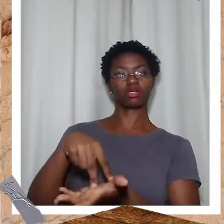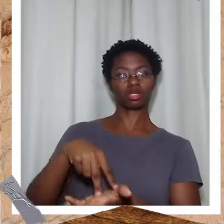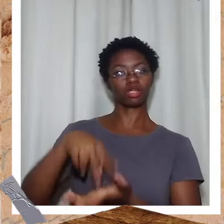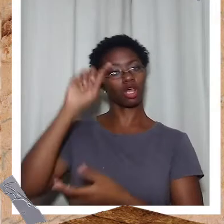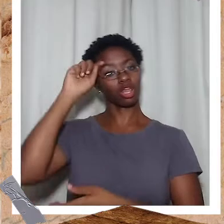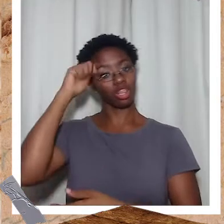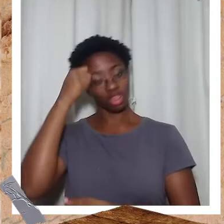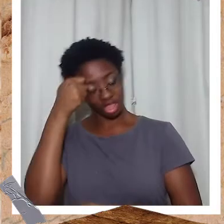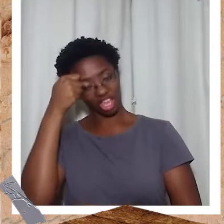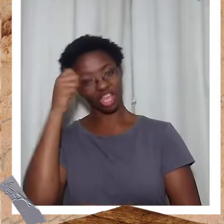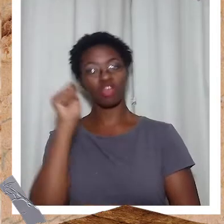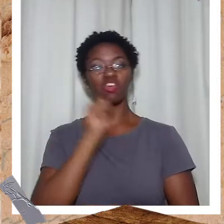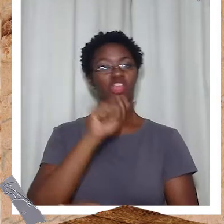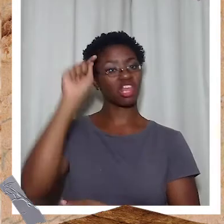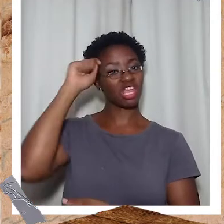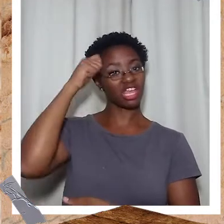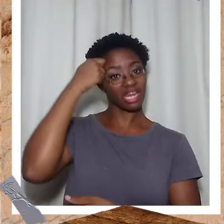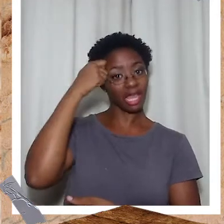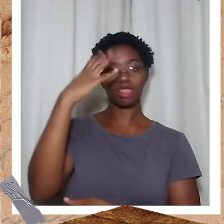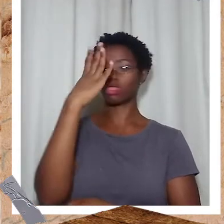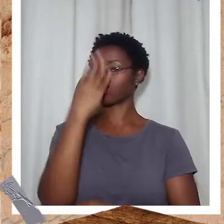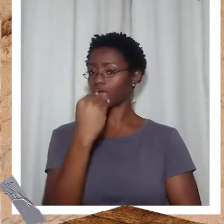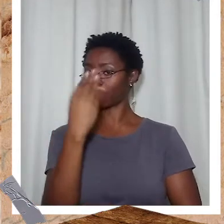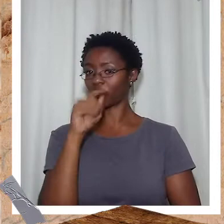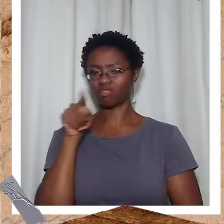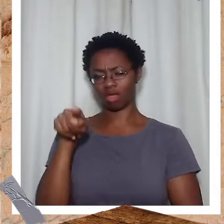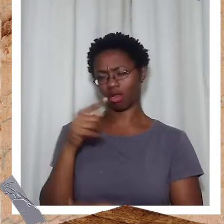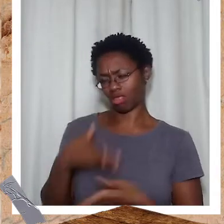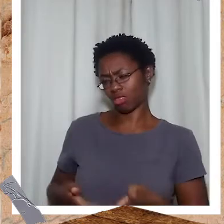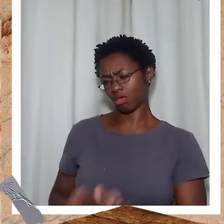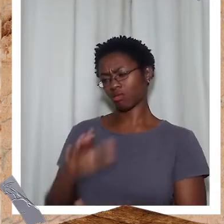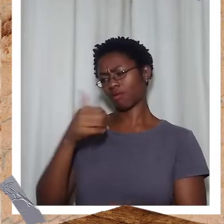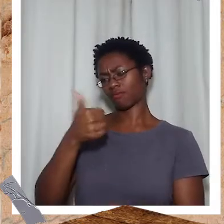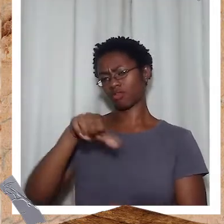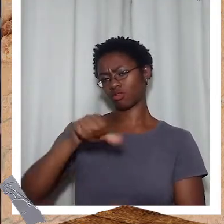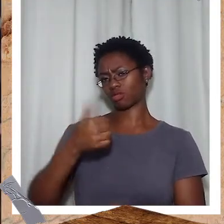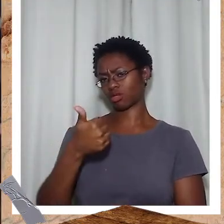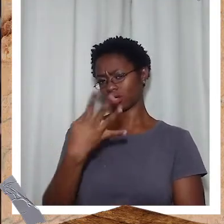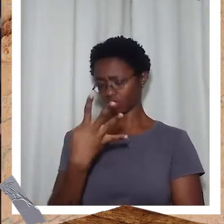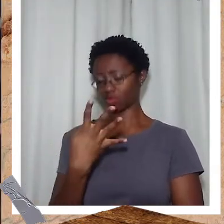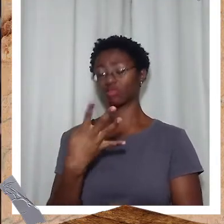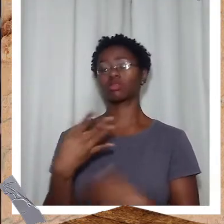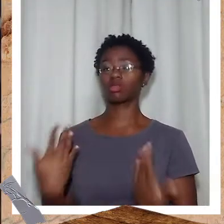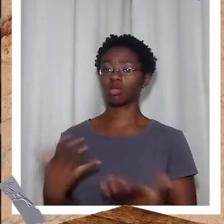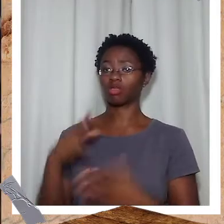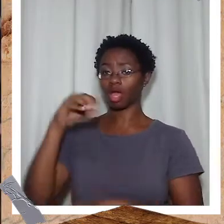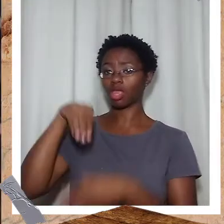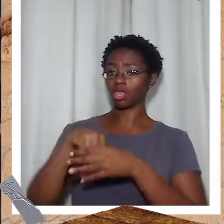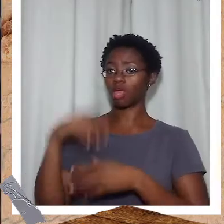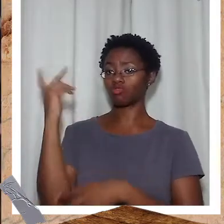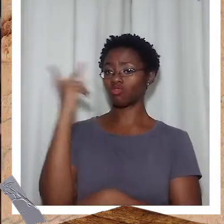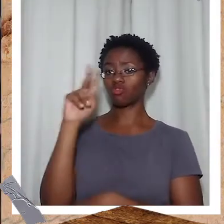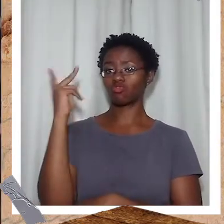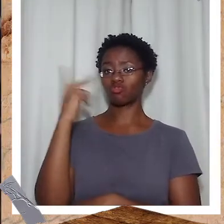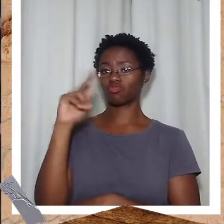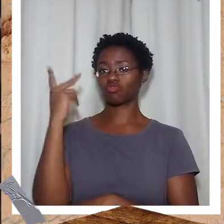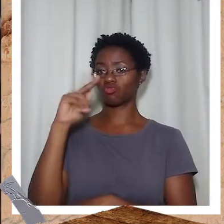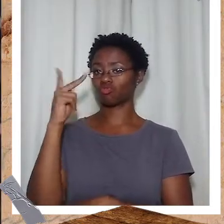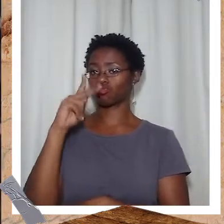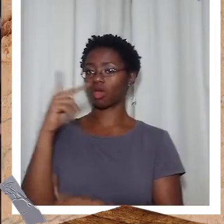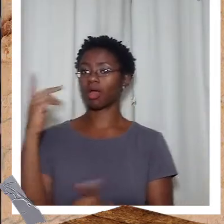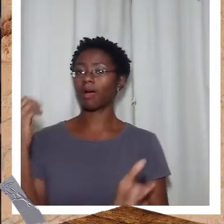negras na fotografia, e ela nascendo em 1914, ela estava ali dentro de uma história